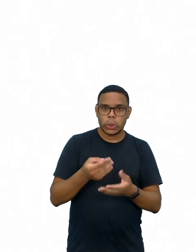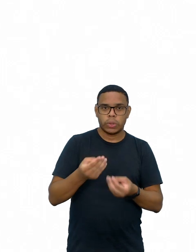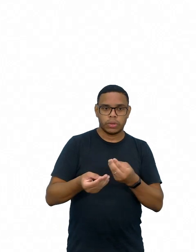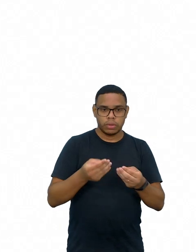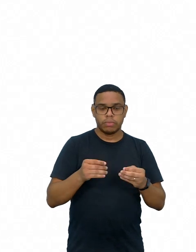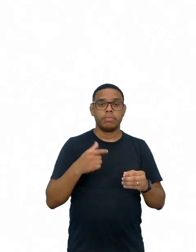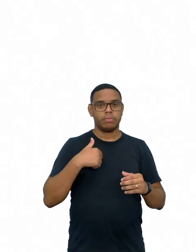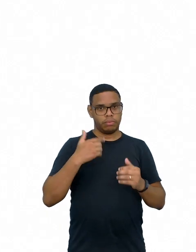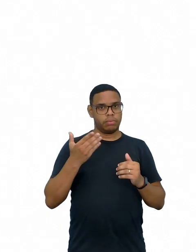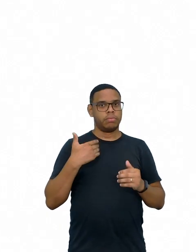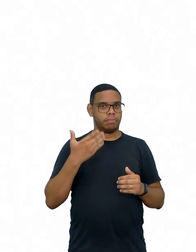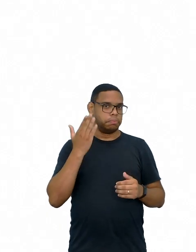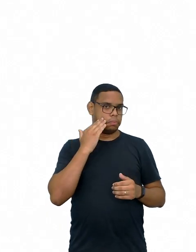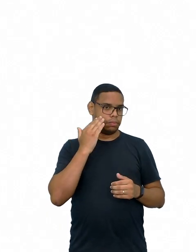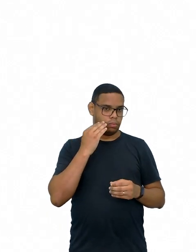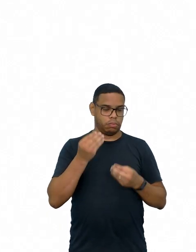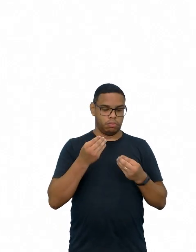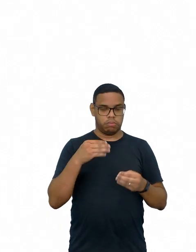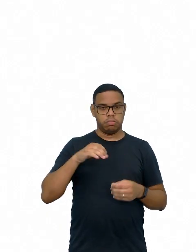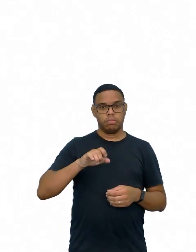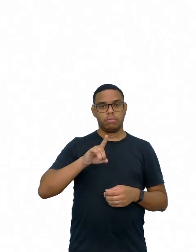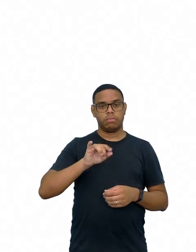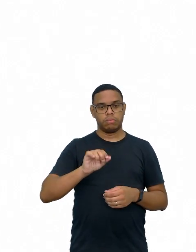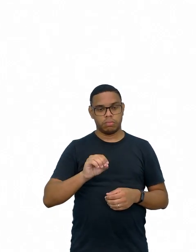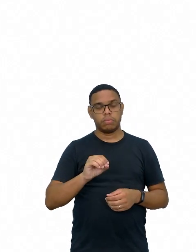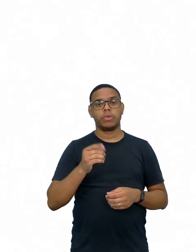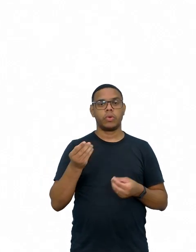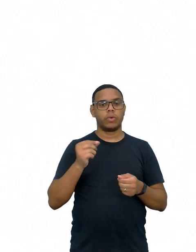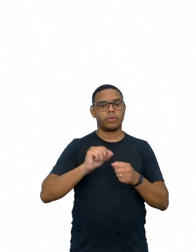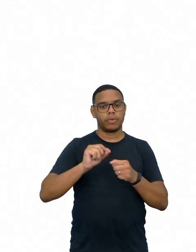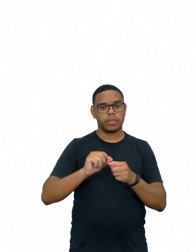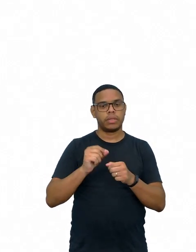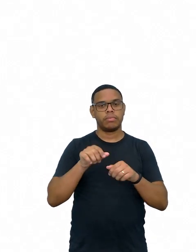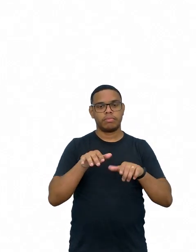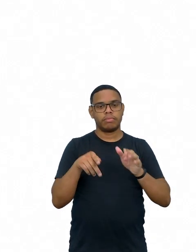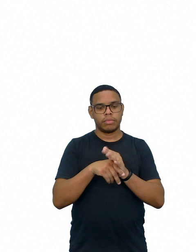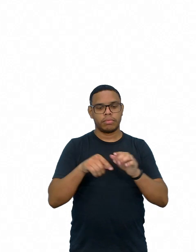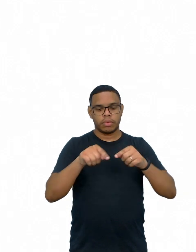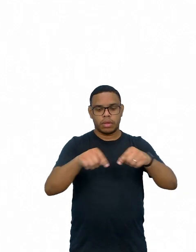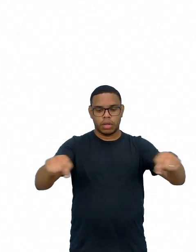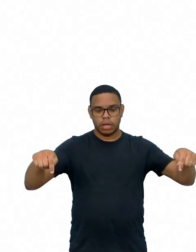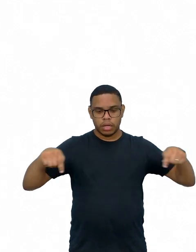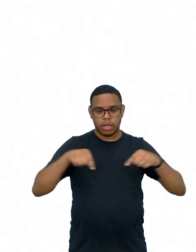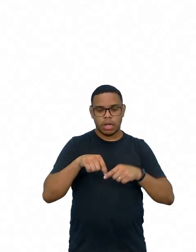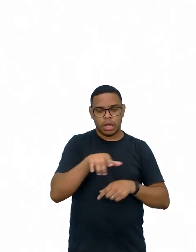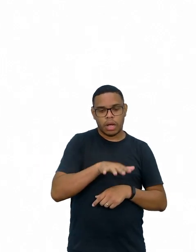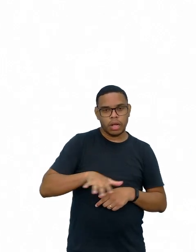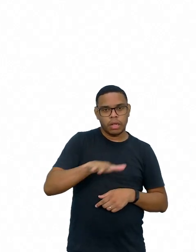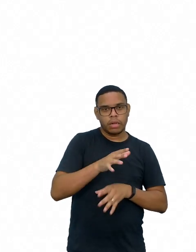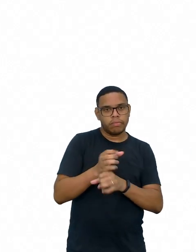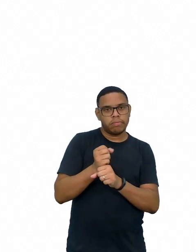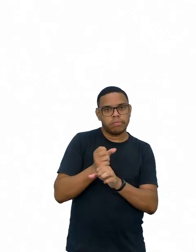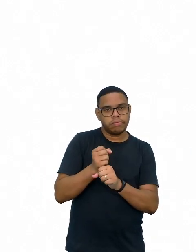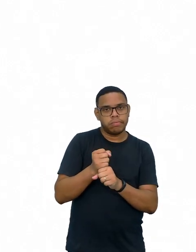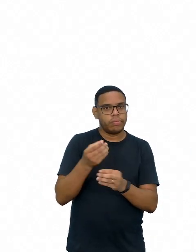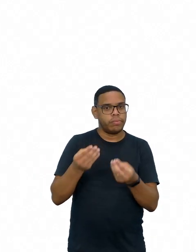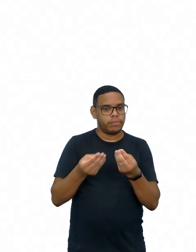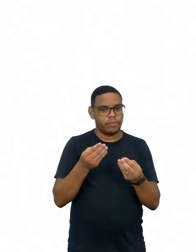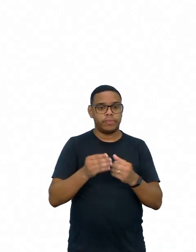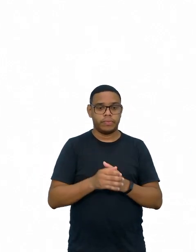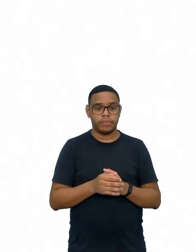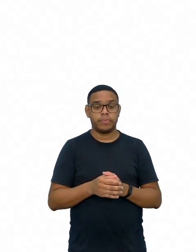tenho que saber ponto, médio, distância, para poder fazer os perímetros e as áreas, tá? Então, o